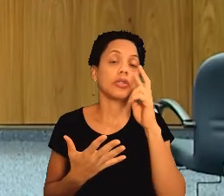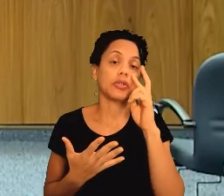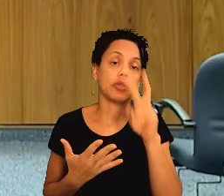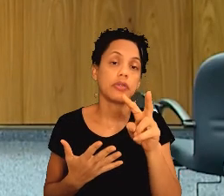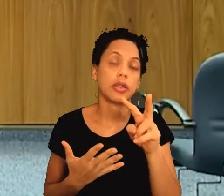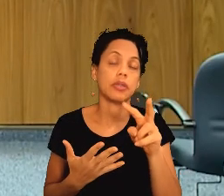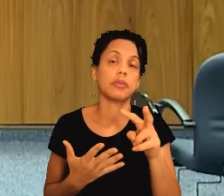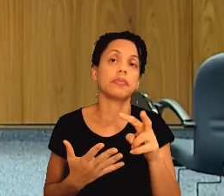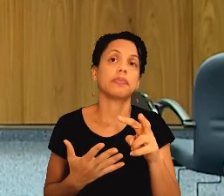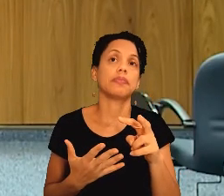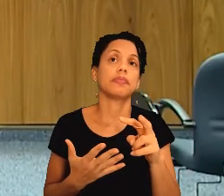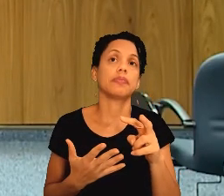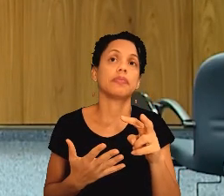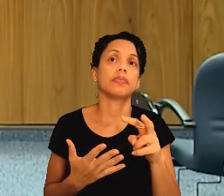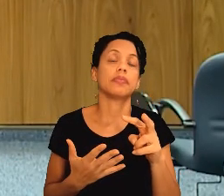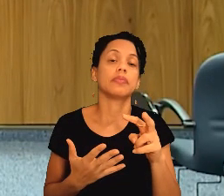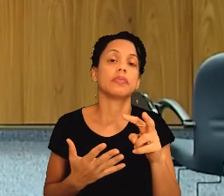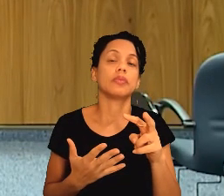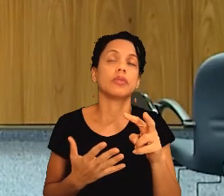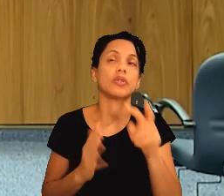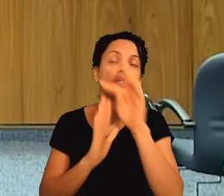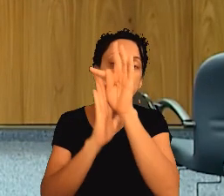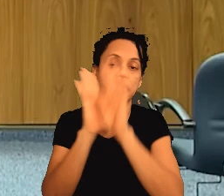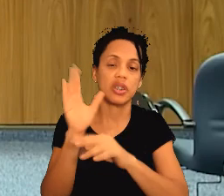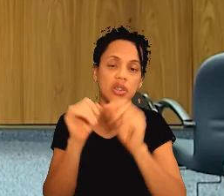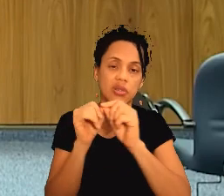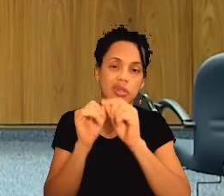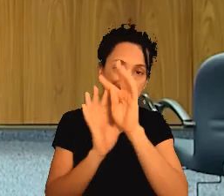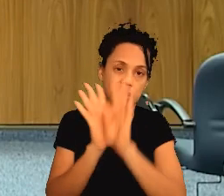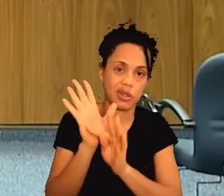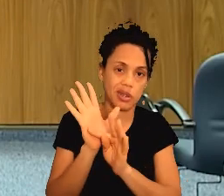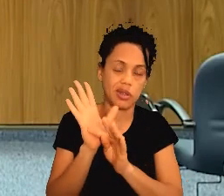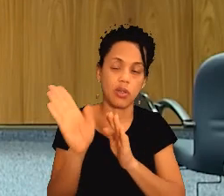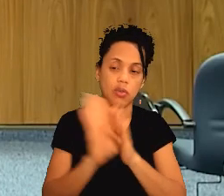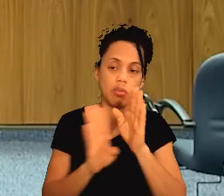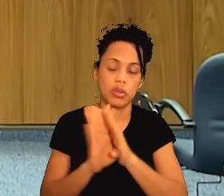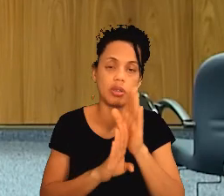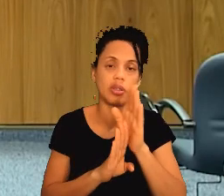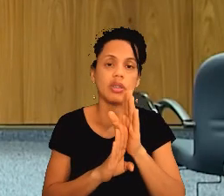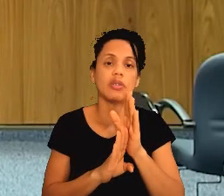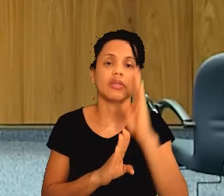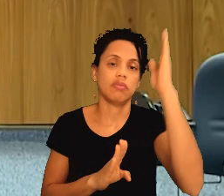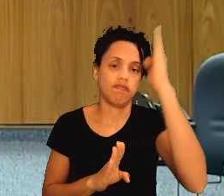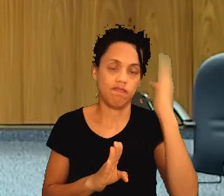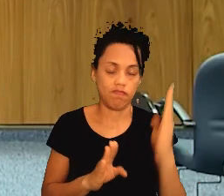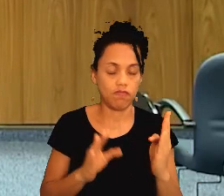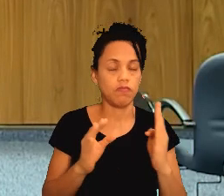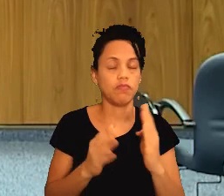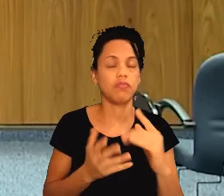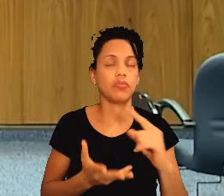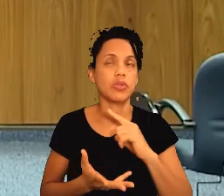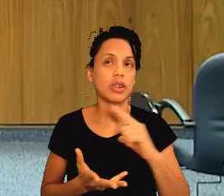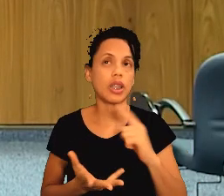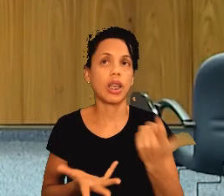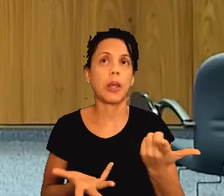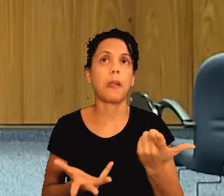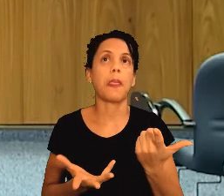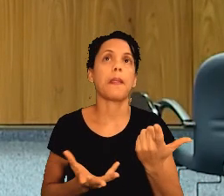viu, quando estava fazendo esse texto para a Comissão Nacional da Verdade, quer dizer, que